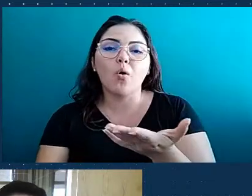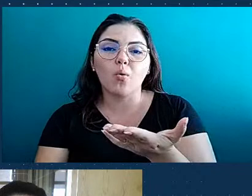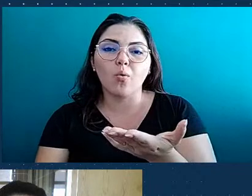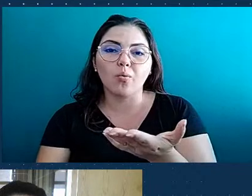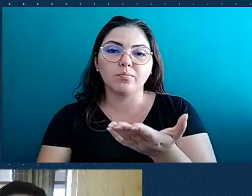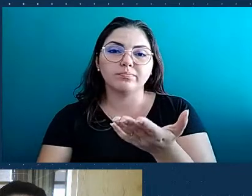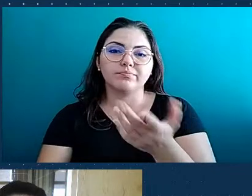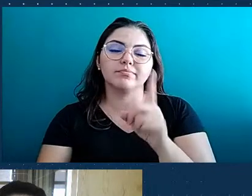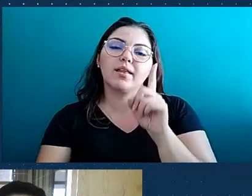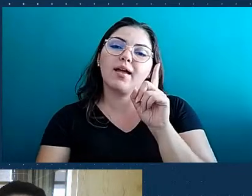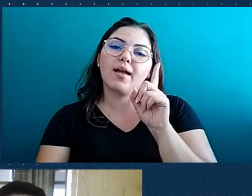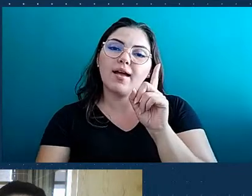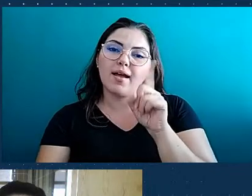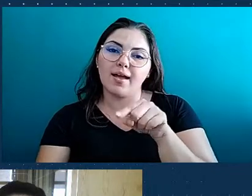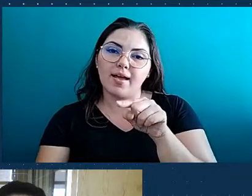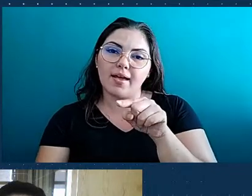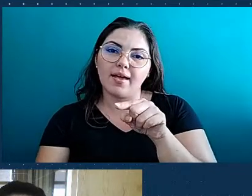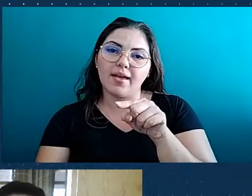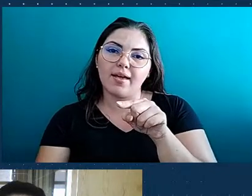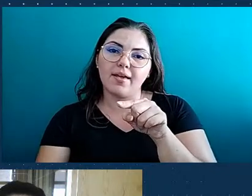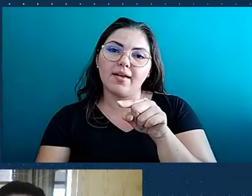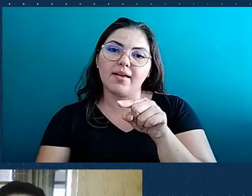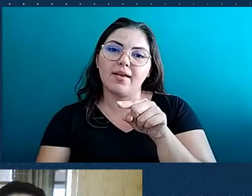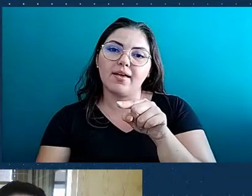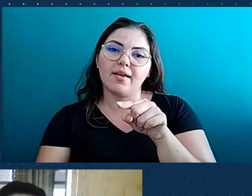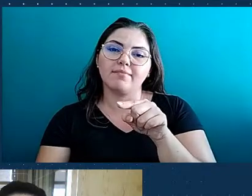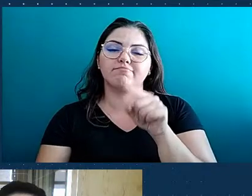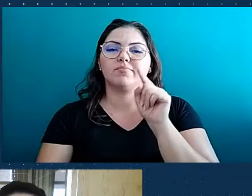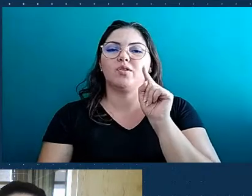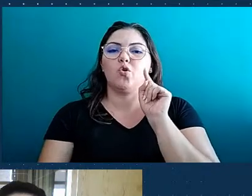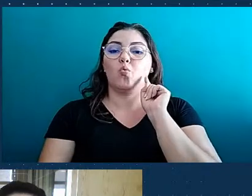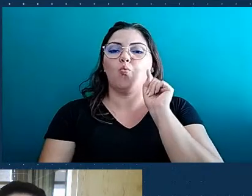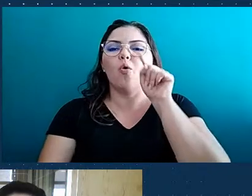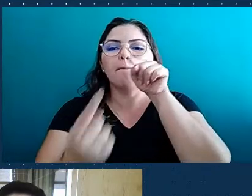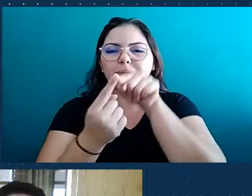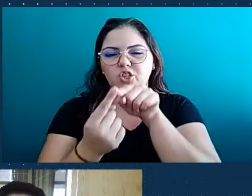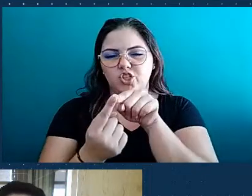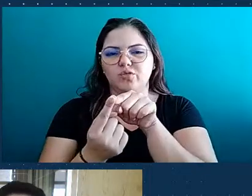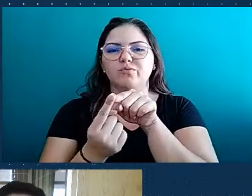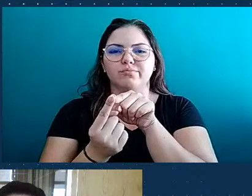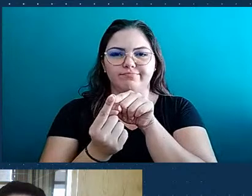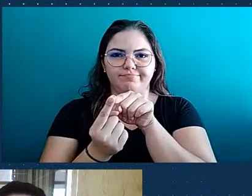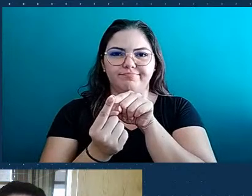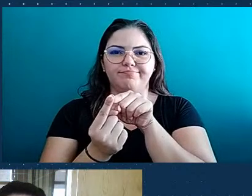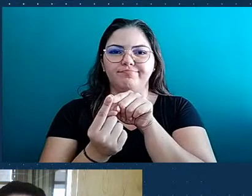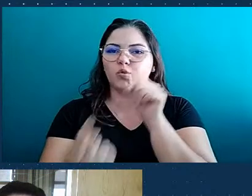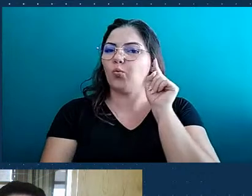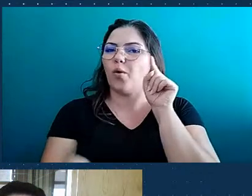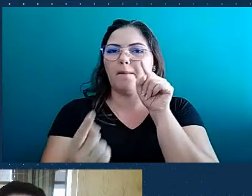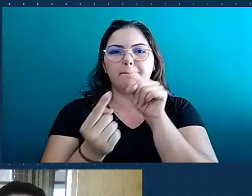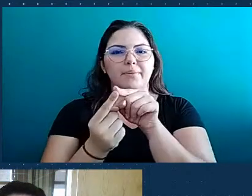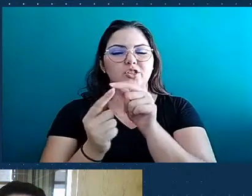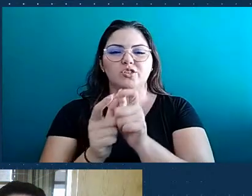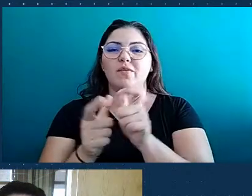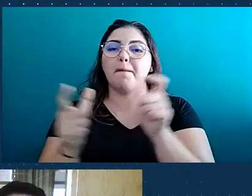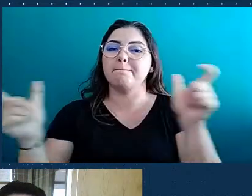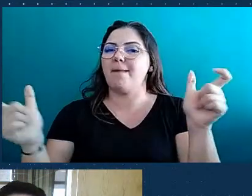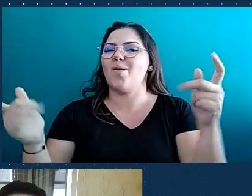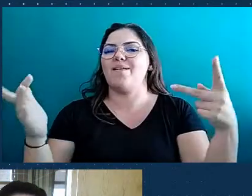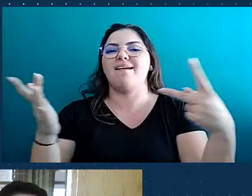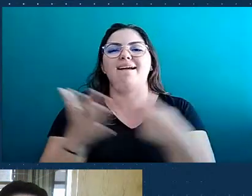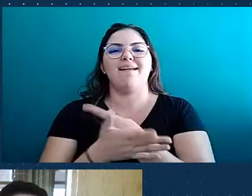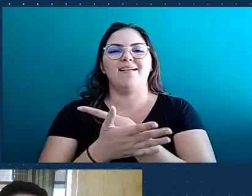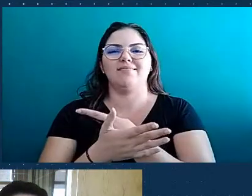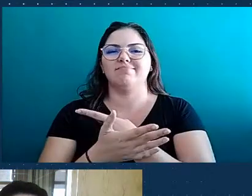é exatamente essa questão da questão com o objetivo. Porque a questão e o objetivo, eu costumo brincar com meus alunos dizendo o seguinte,